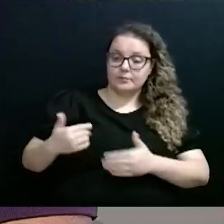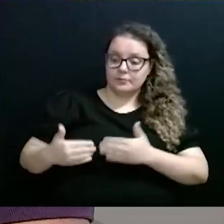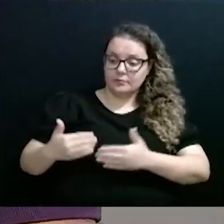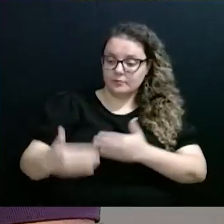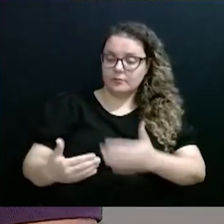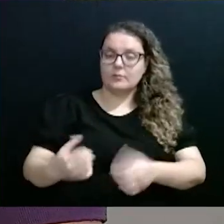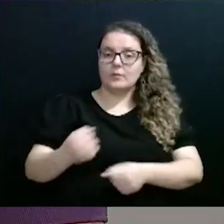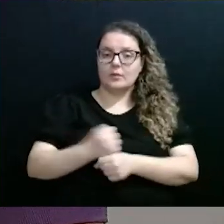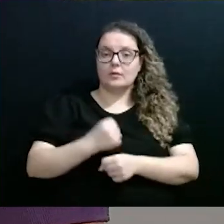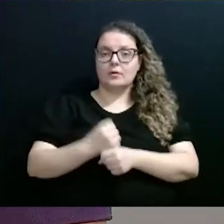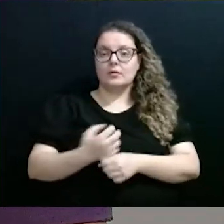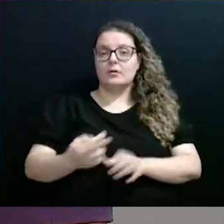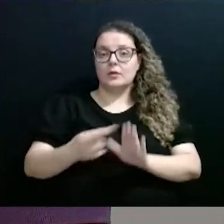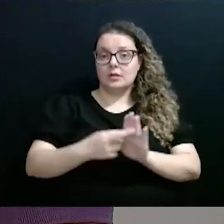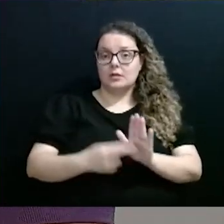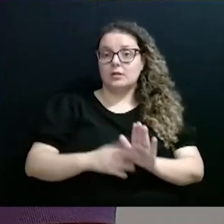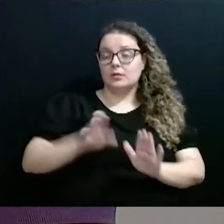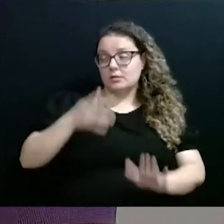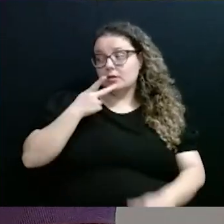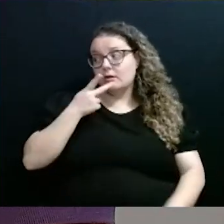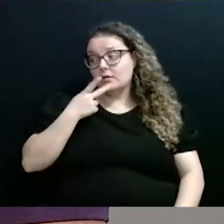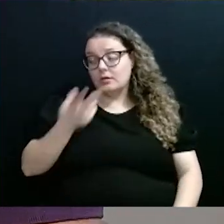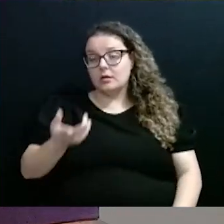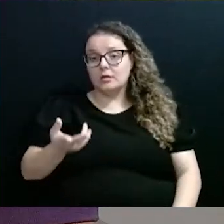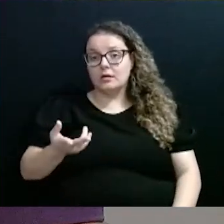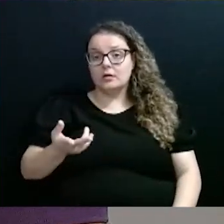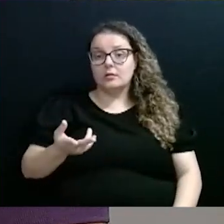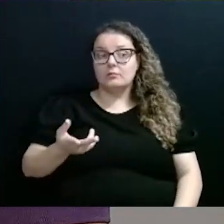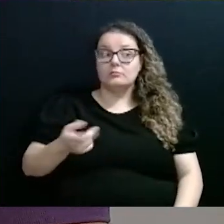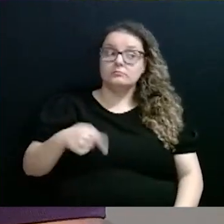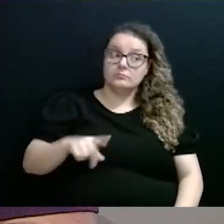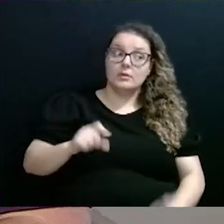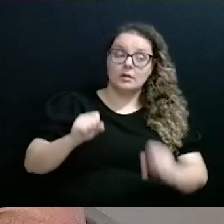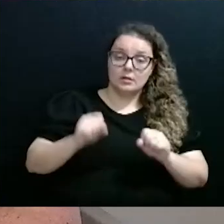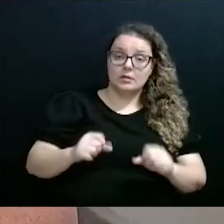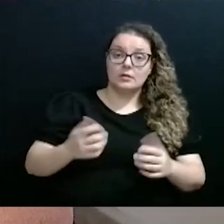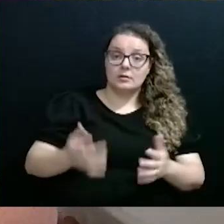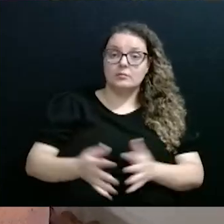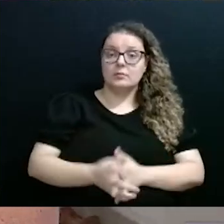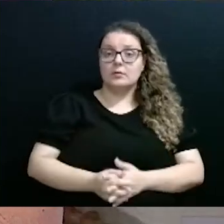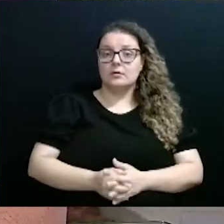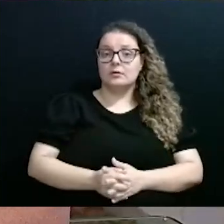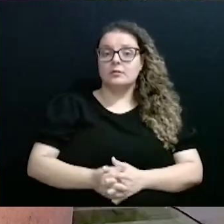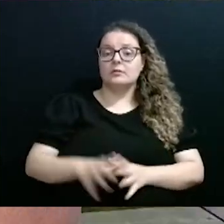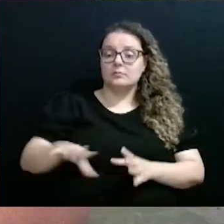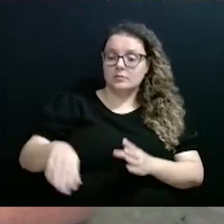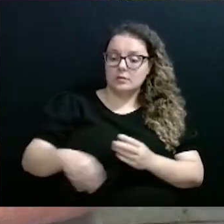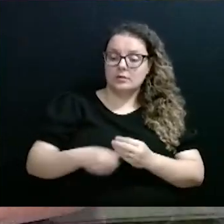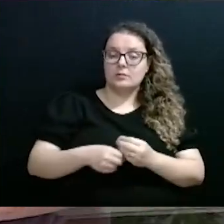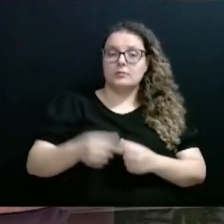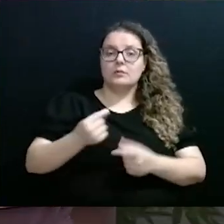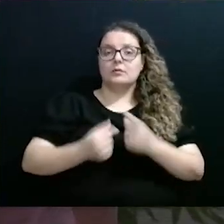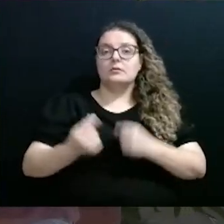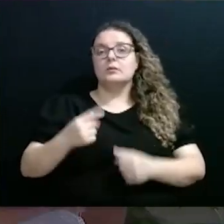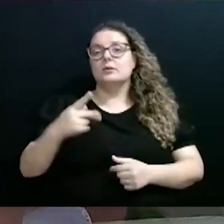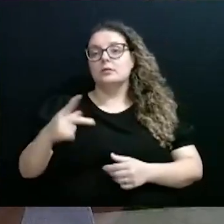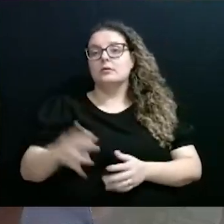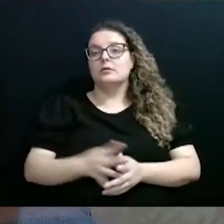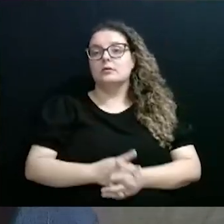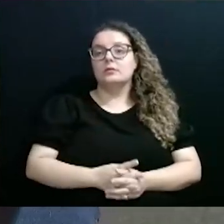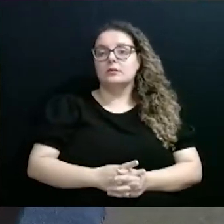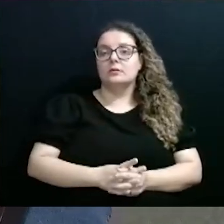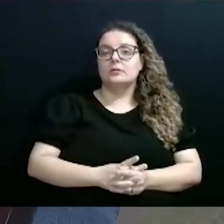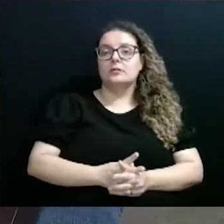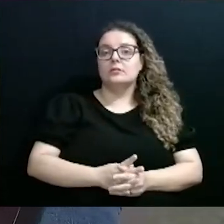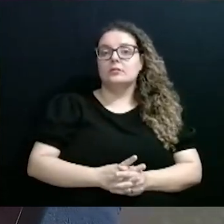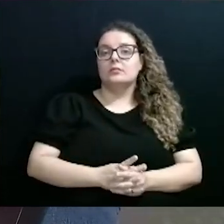aí também tem as regras, a gente já fala sobre isso, para que elas possam, então, complementar o orçamento delas e fazer